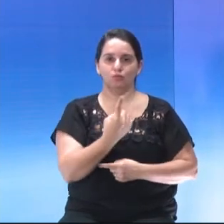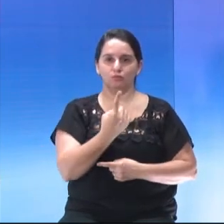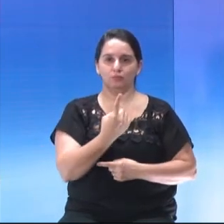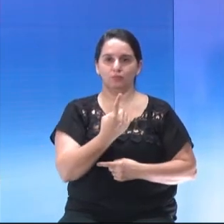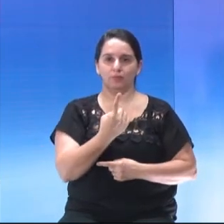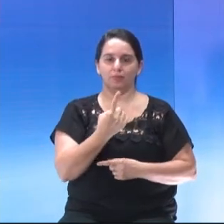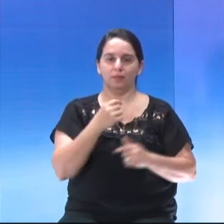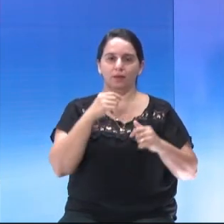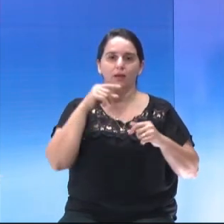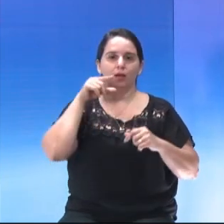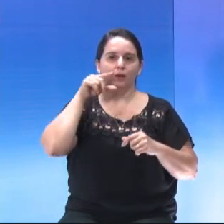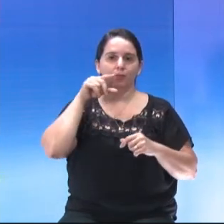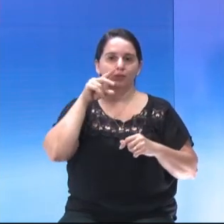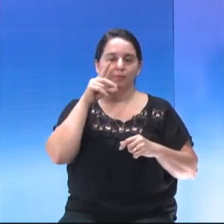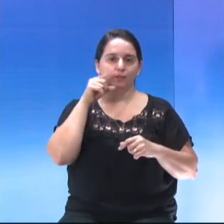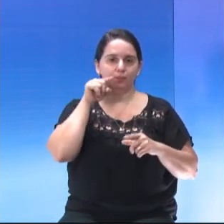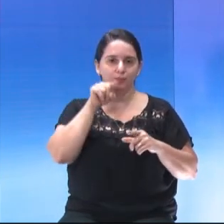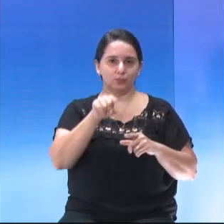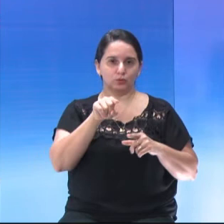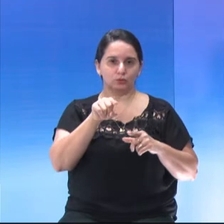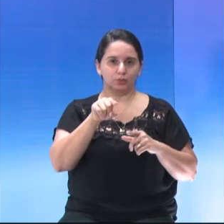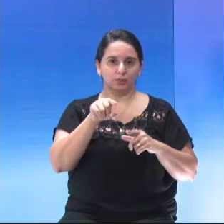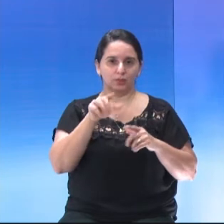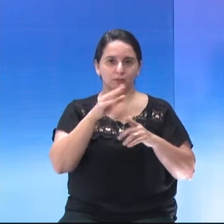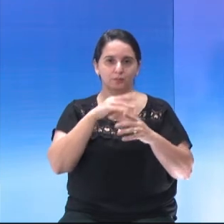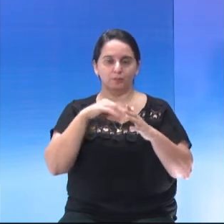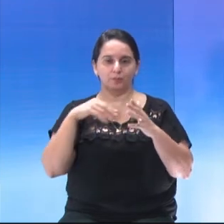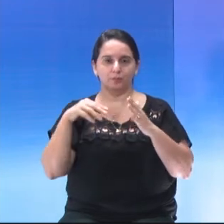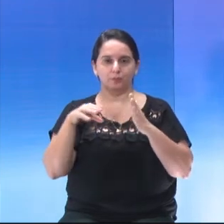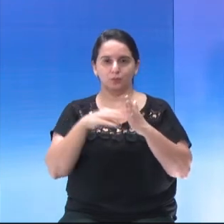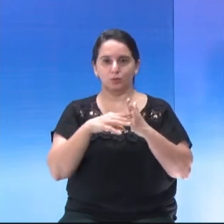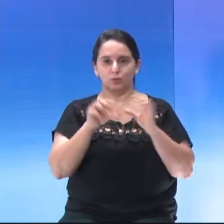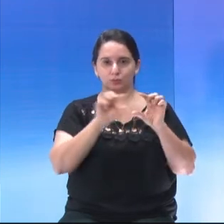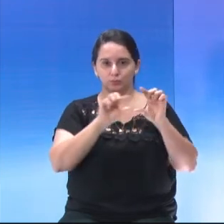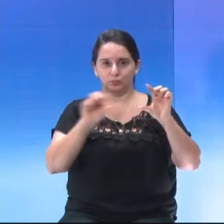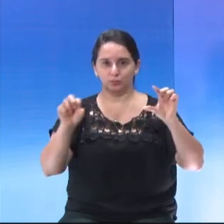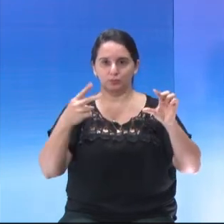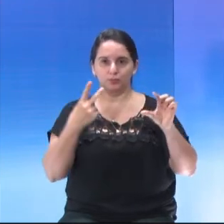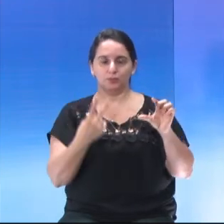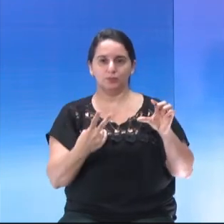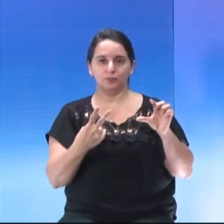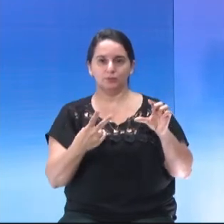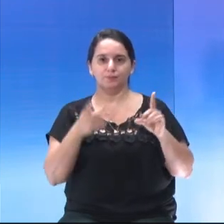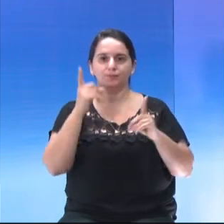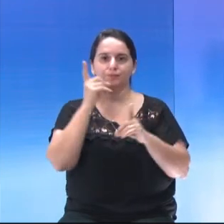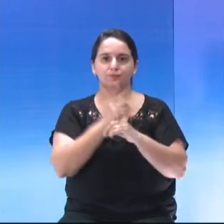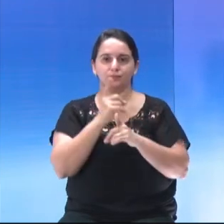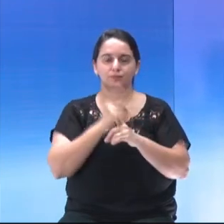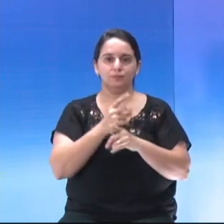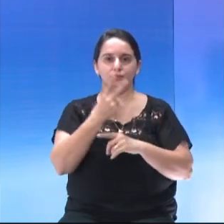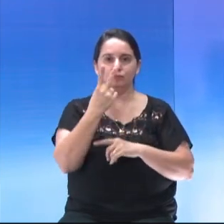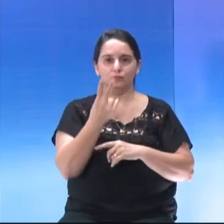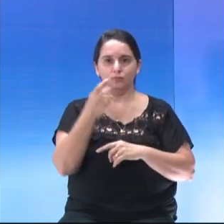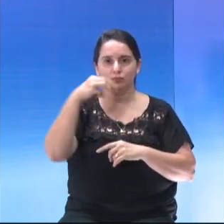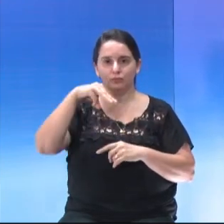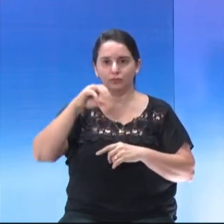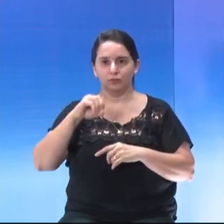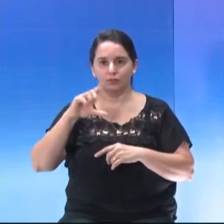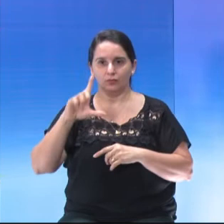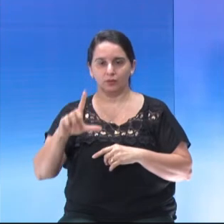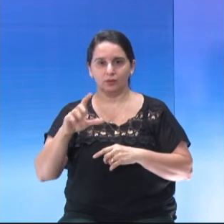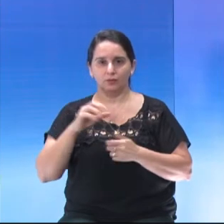eu vou multiplicar toda essa equação por 2, porque aí eu vou conseguir chegar em 2 moléculas de